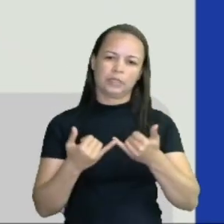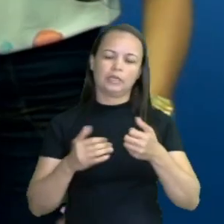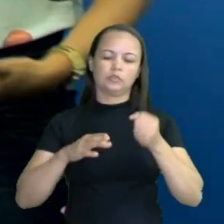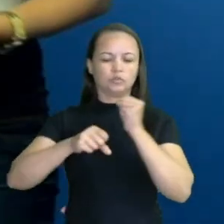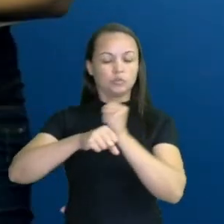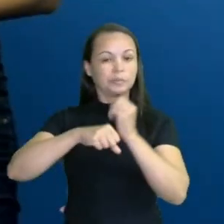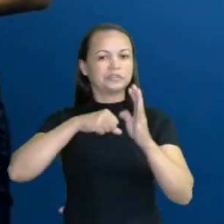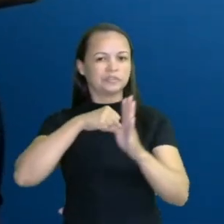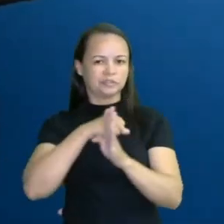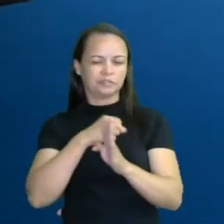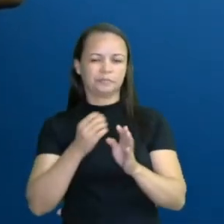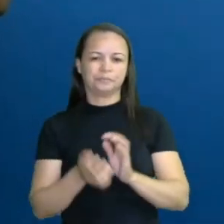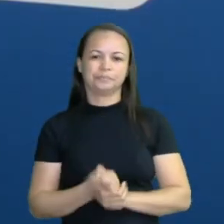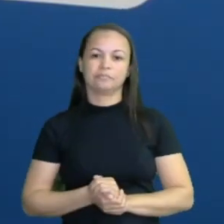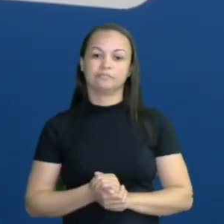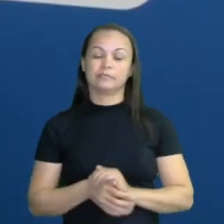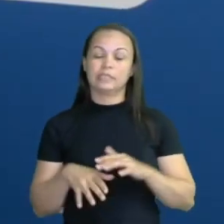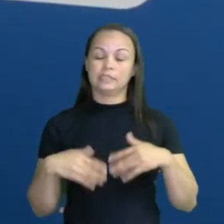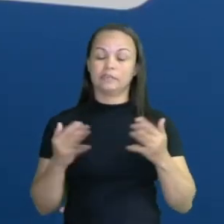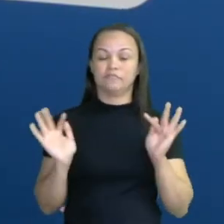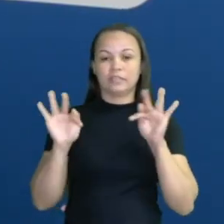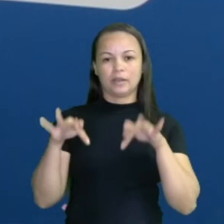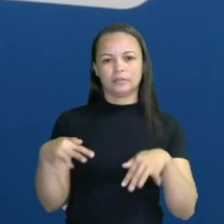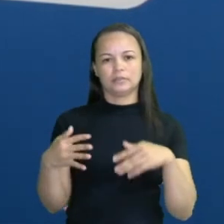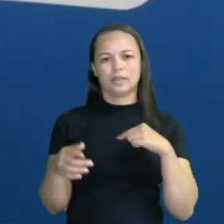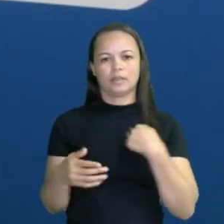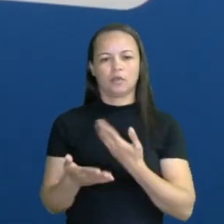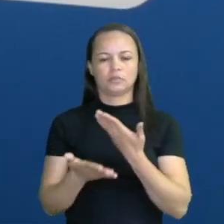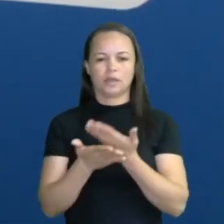E assim a gente finaliza a nossa aula. Espero que vocês